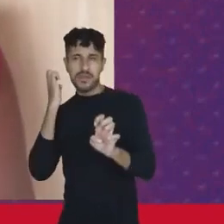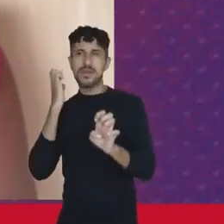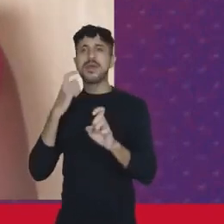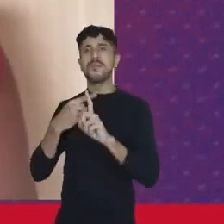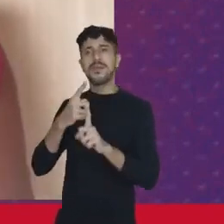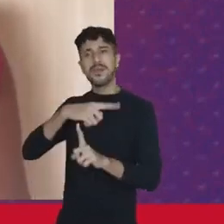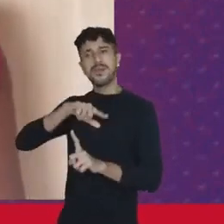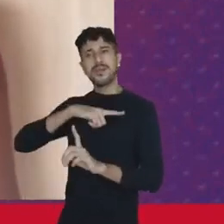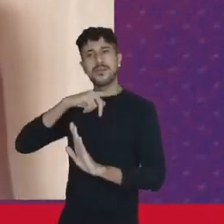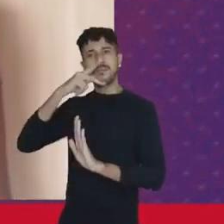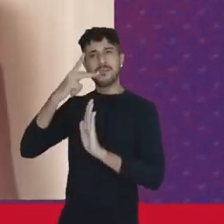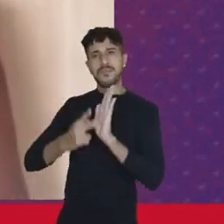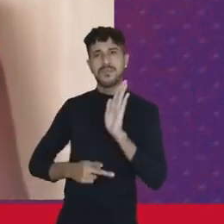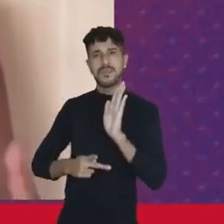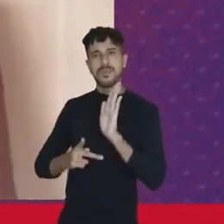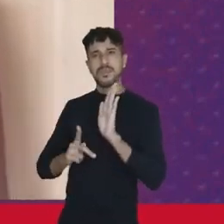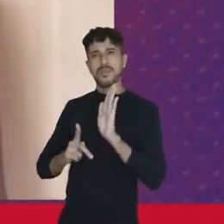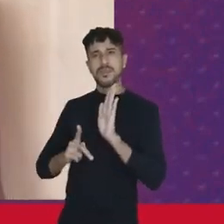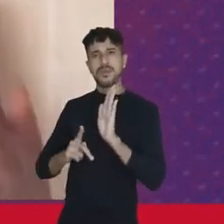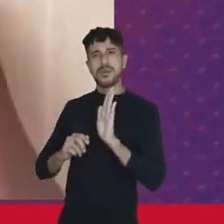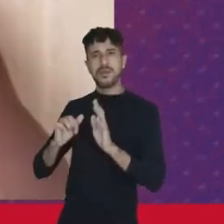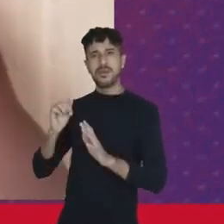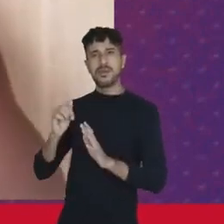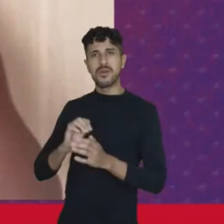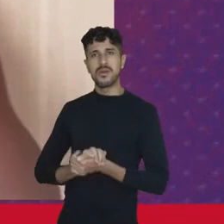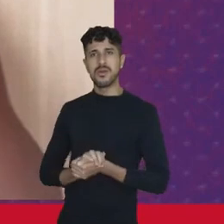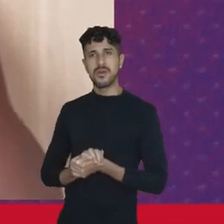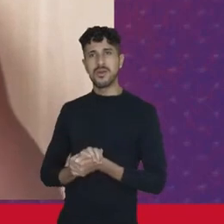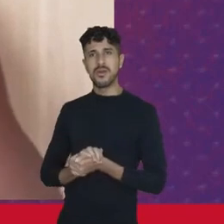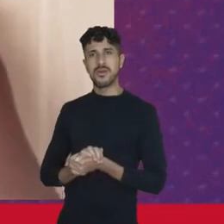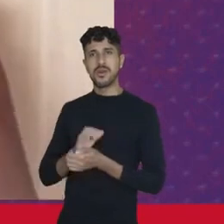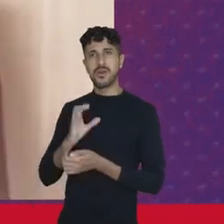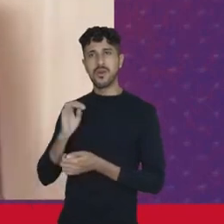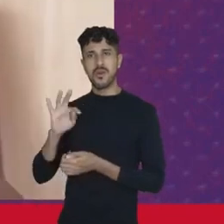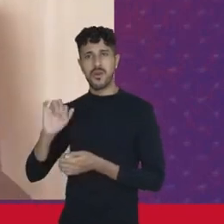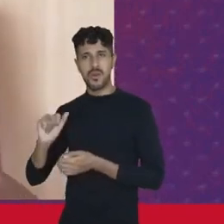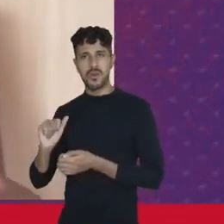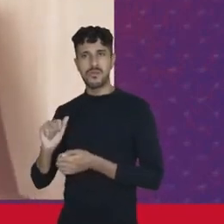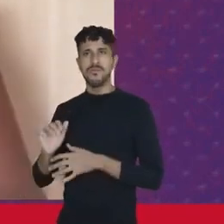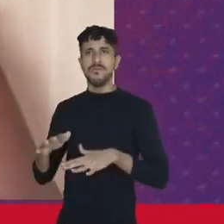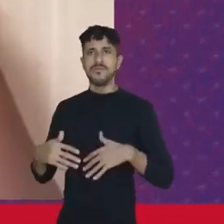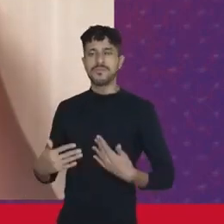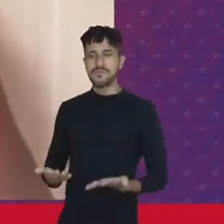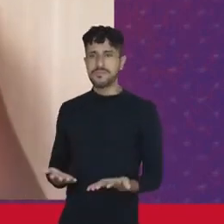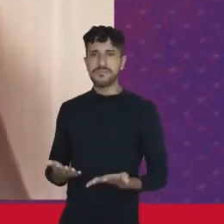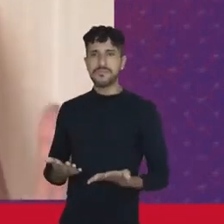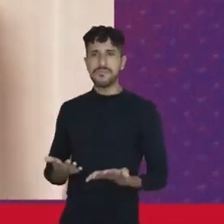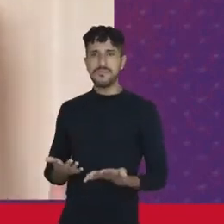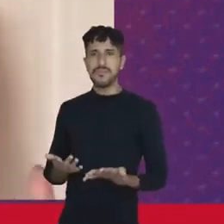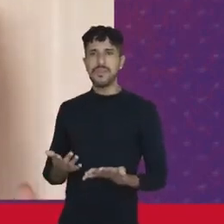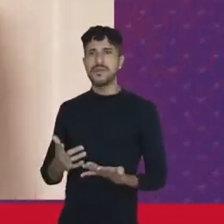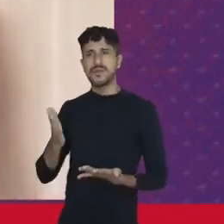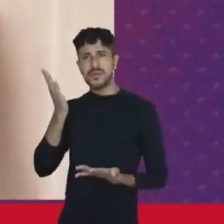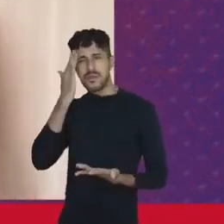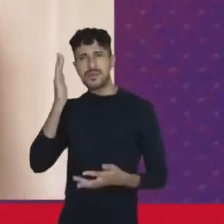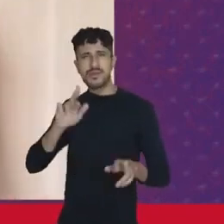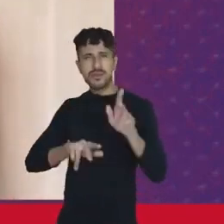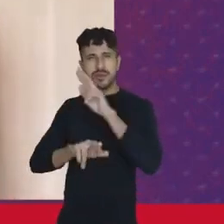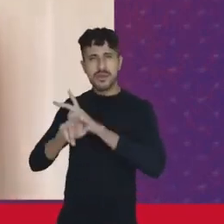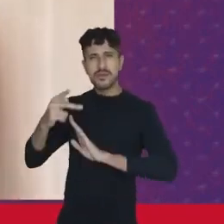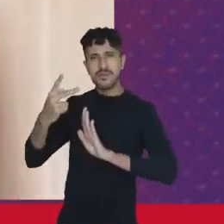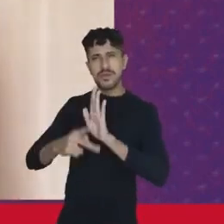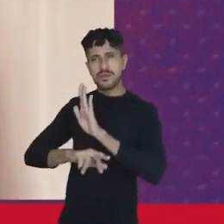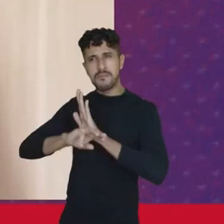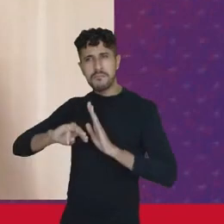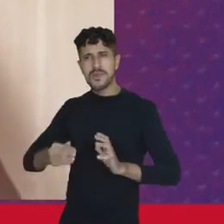é porque existia um programa como as cotas. Então, saber desses diversos programas, saber que